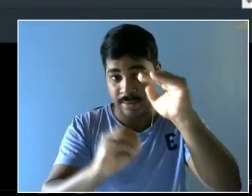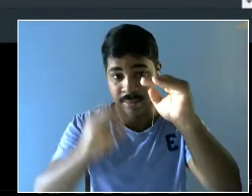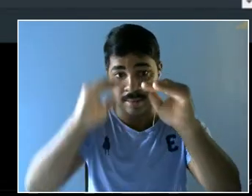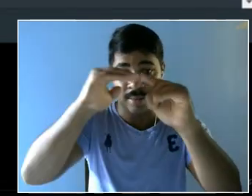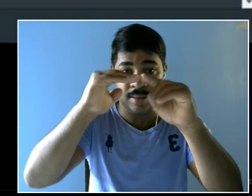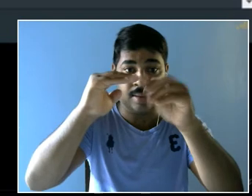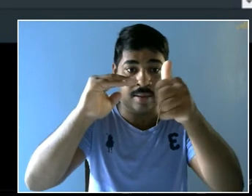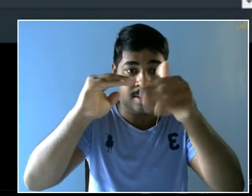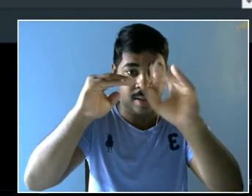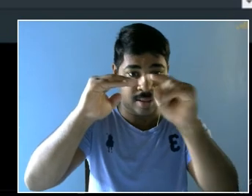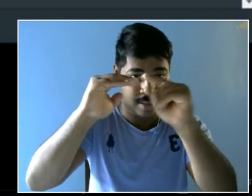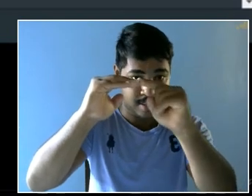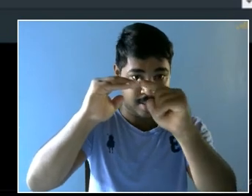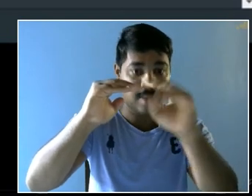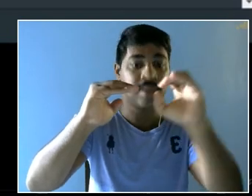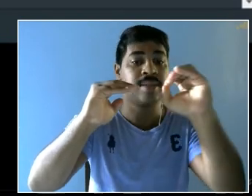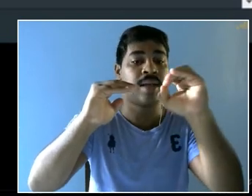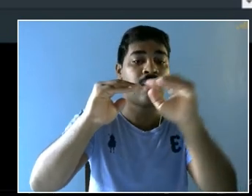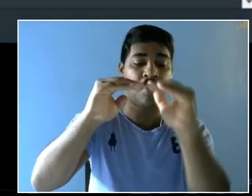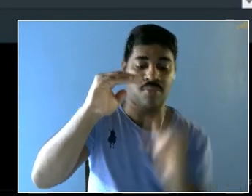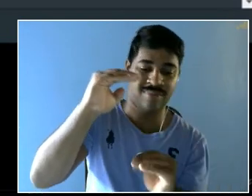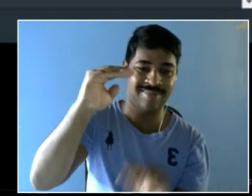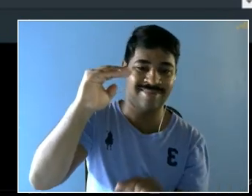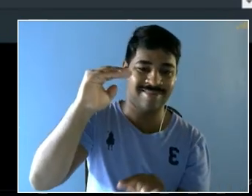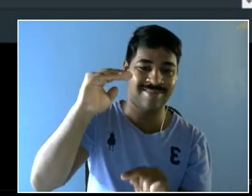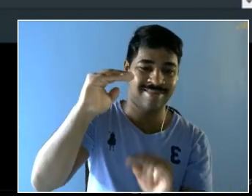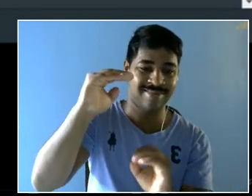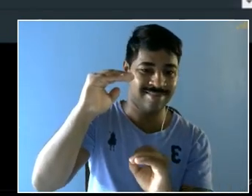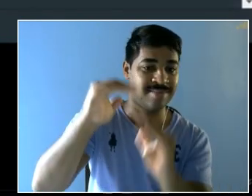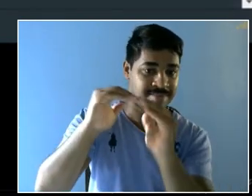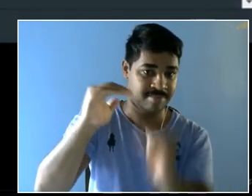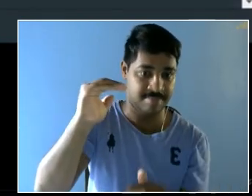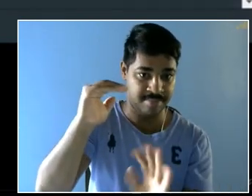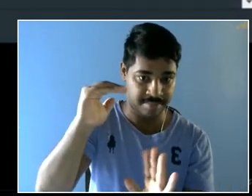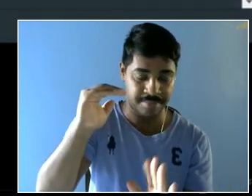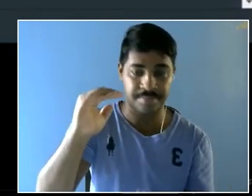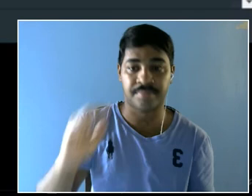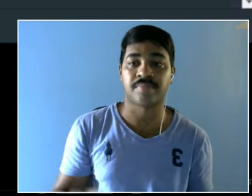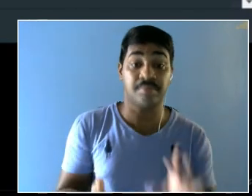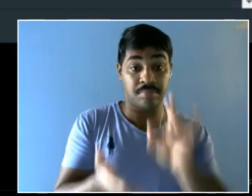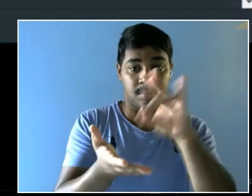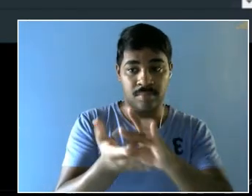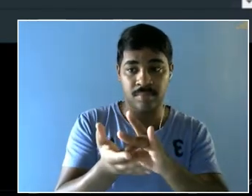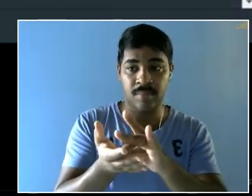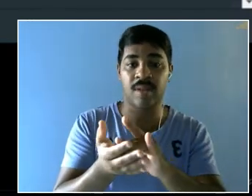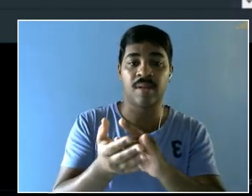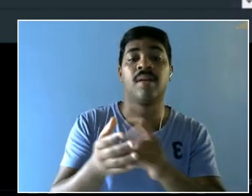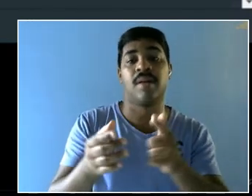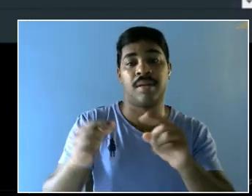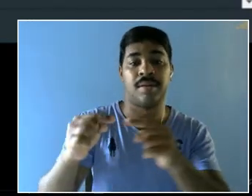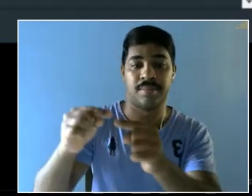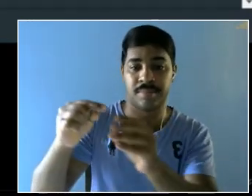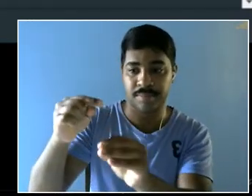Vamos lá, eu estou esperando você pensar um pouquinho. Sim, verdadeiro. 0 é menor do que 10. Como deu verdadeiro, ele vai executar o que está aqui